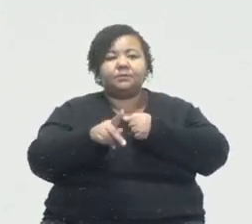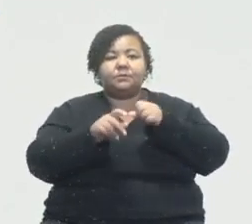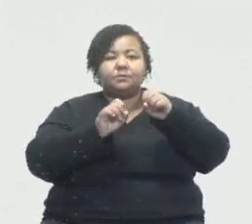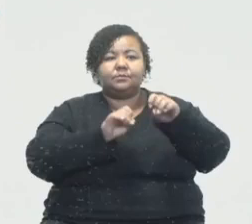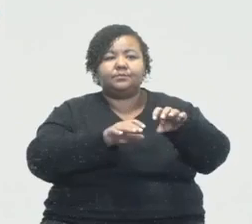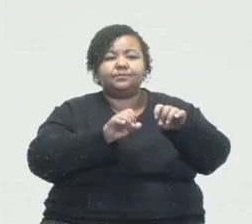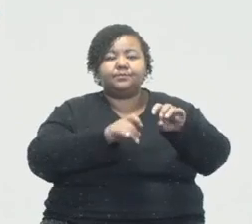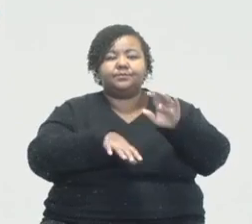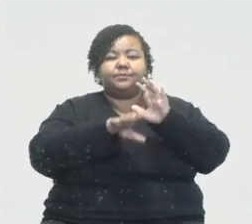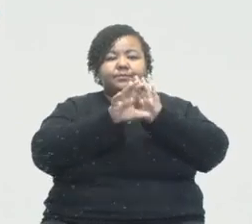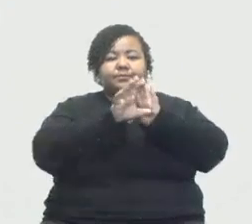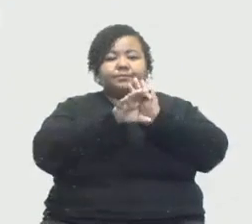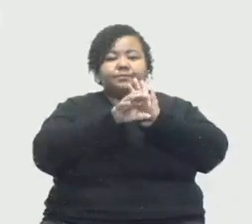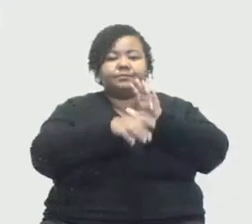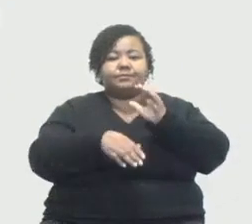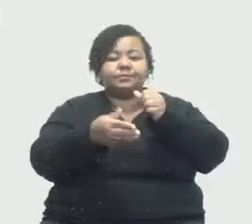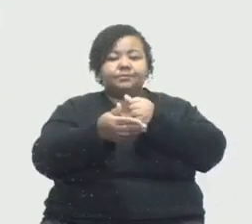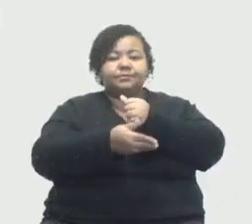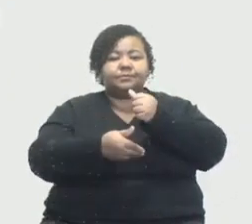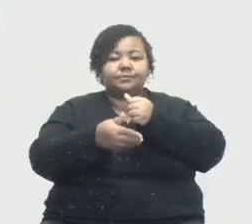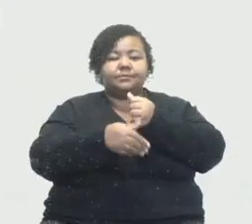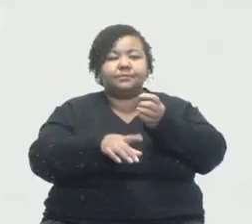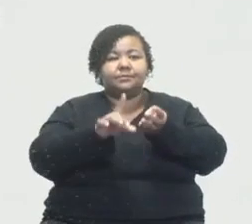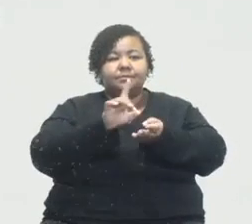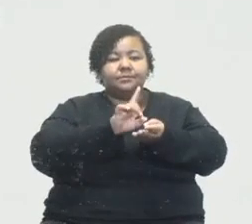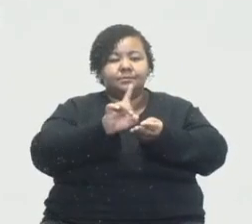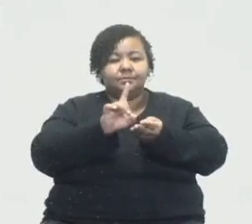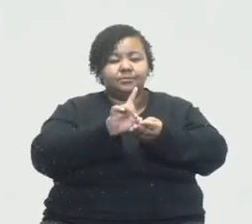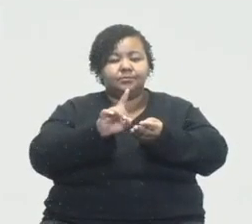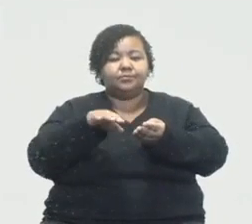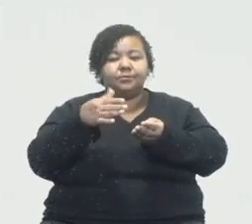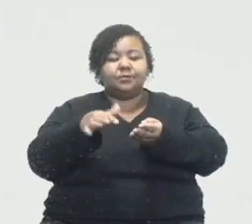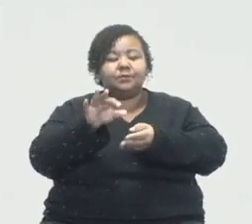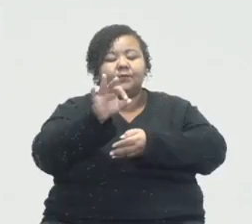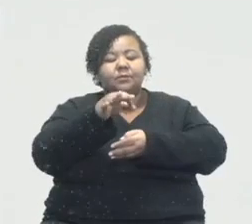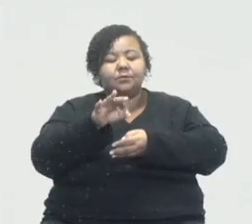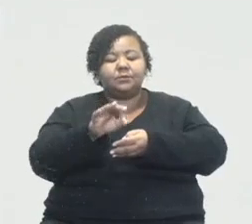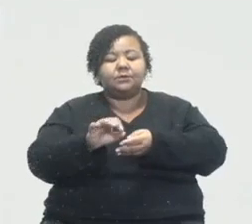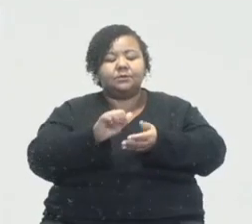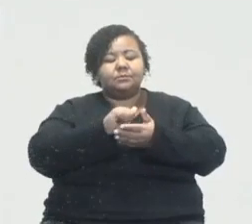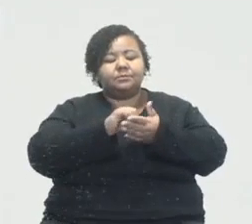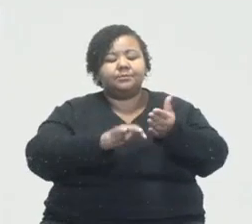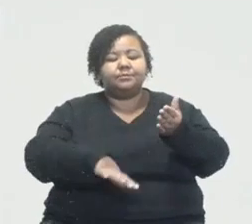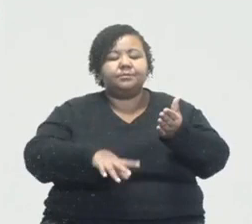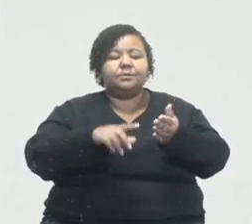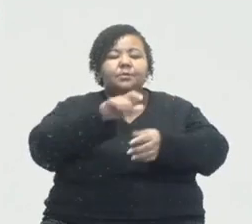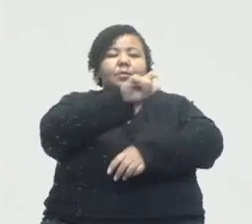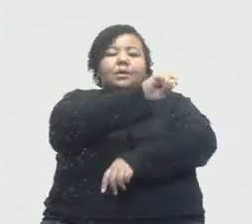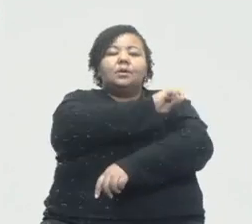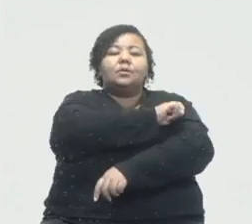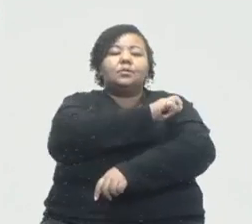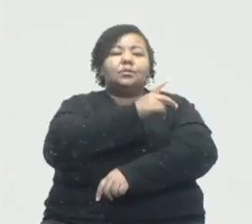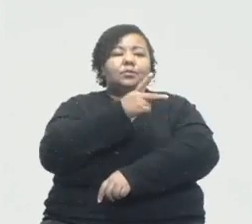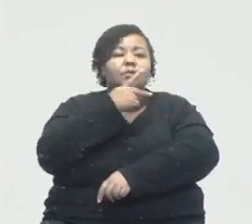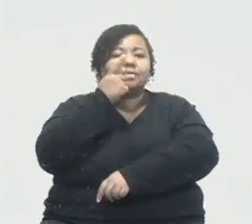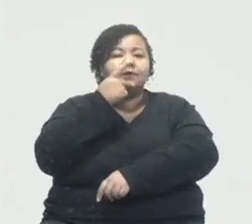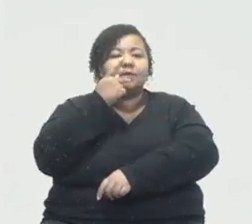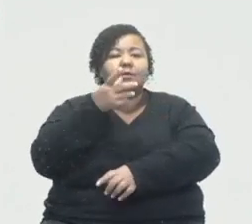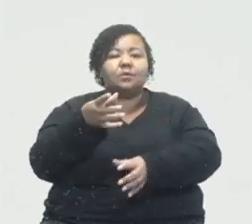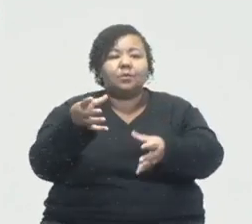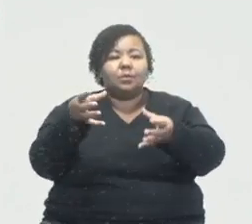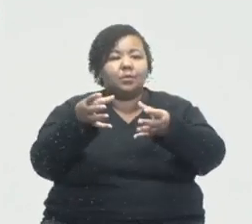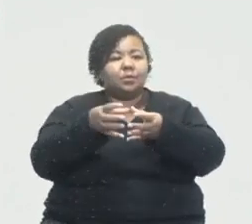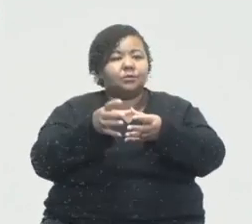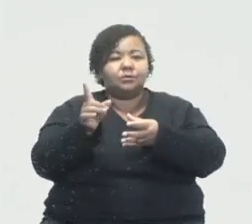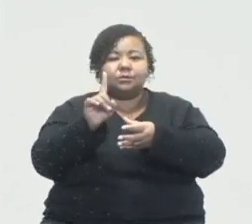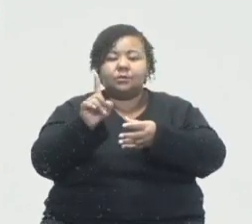No momento da correção do exercício, certo aluno fez a seguinte afirmação com relação a este conjunto do R3. O conjunto não é uma